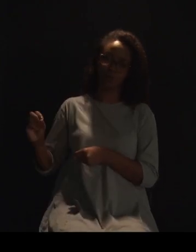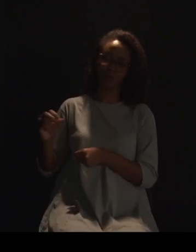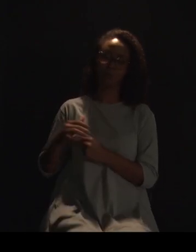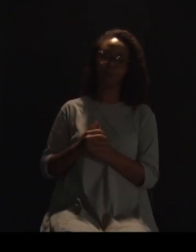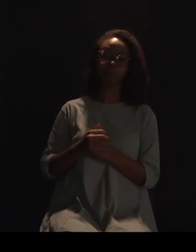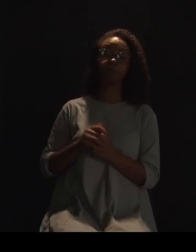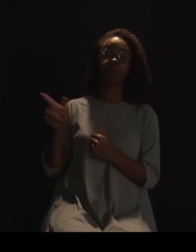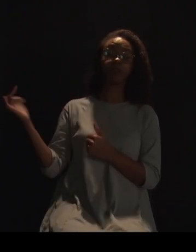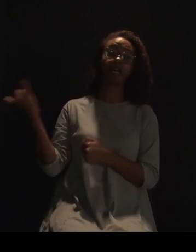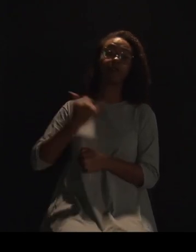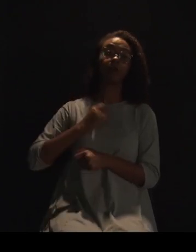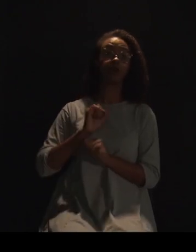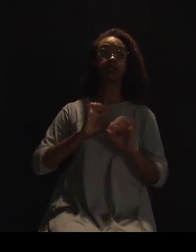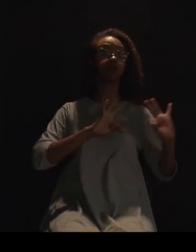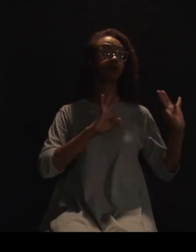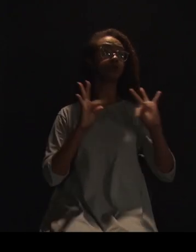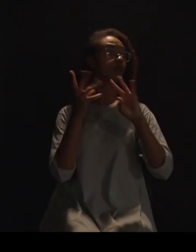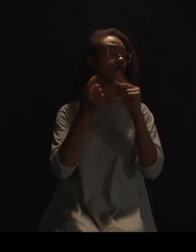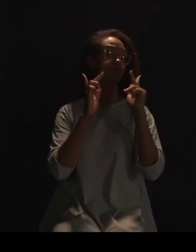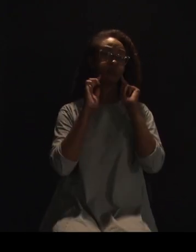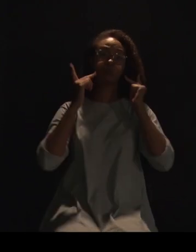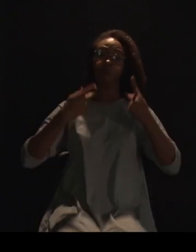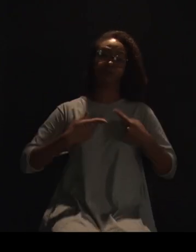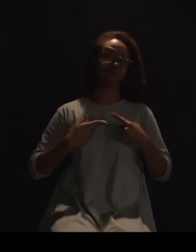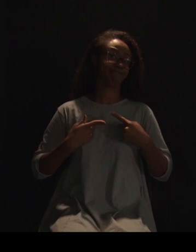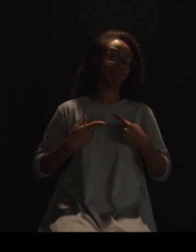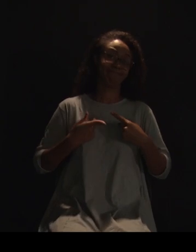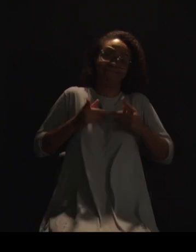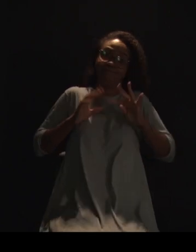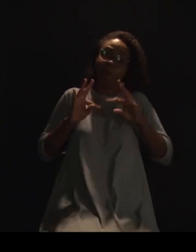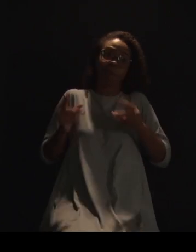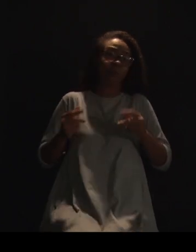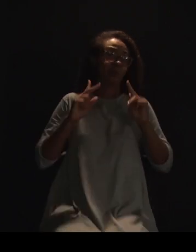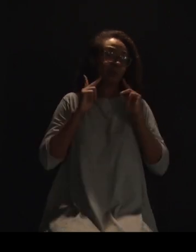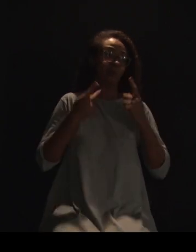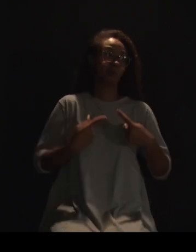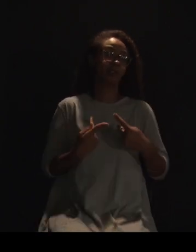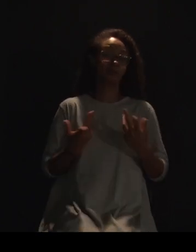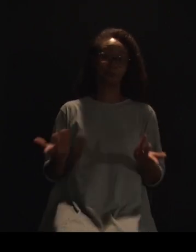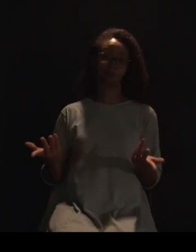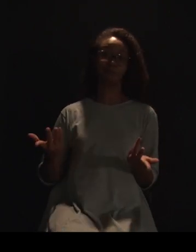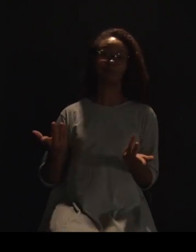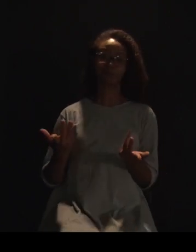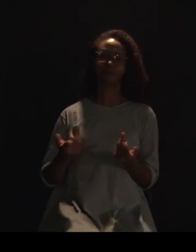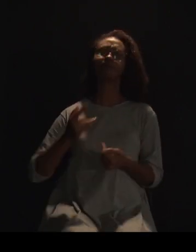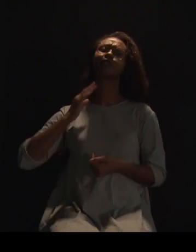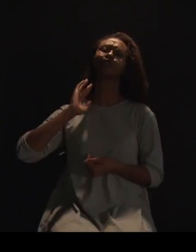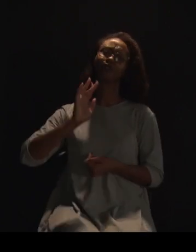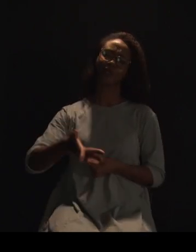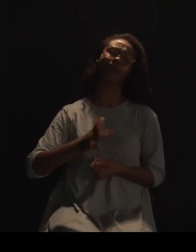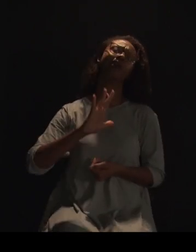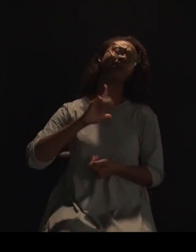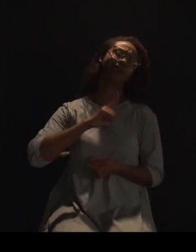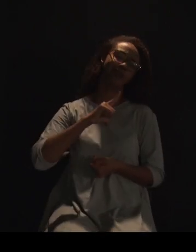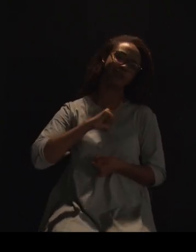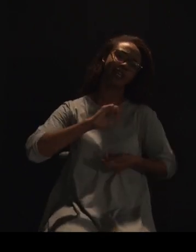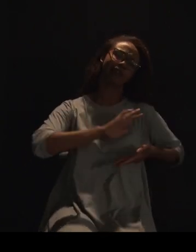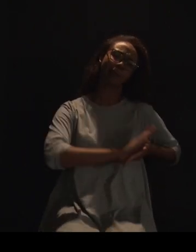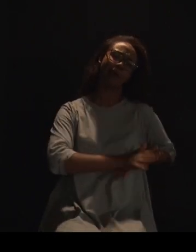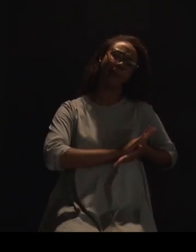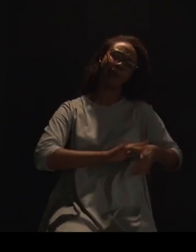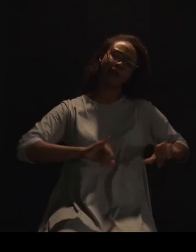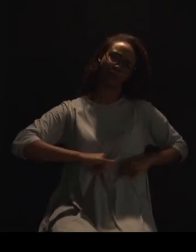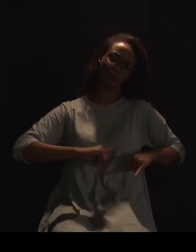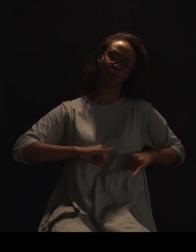todos somos seres humano não há não pra gente é bobo fomos muito discriminado então a gente não